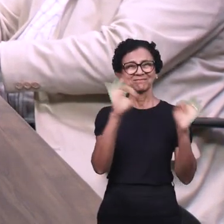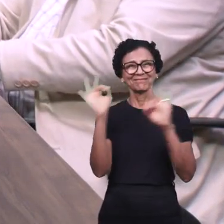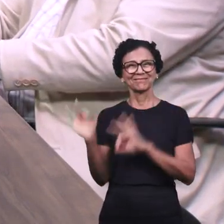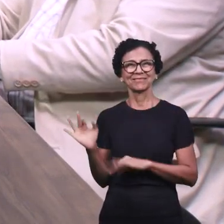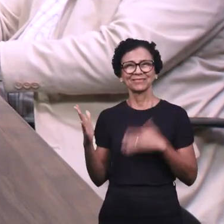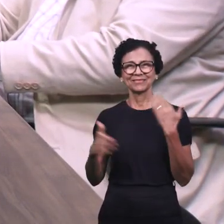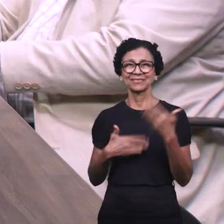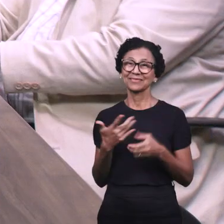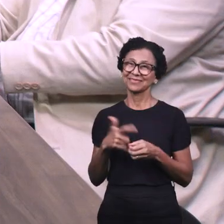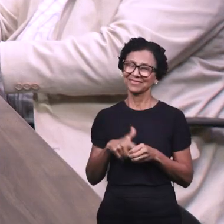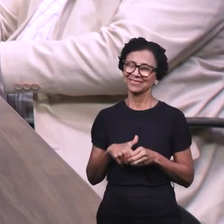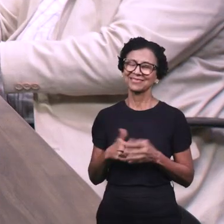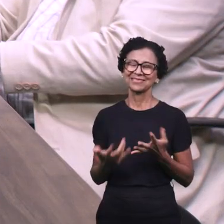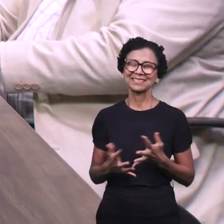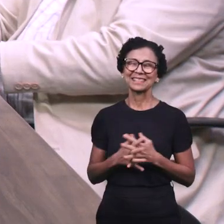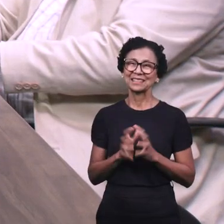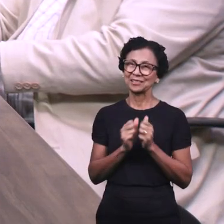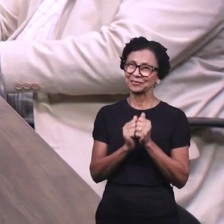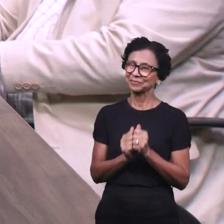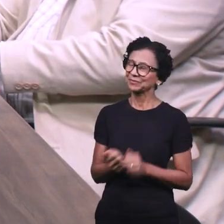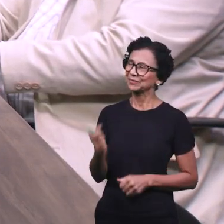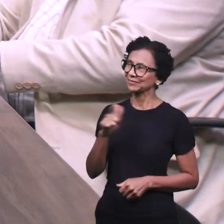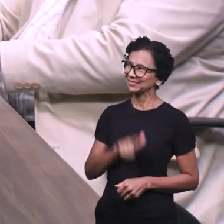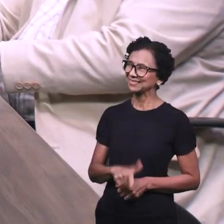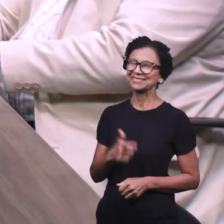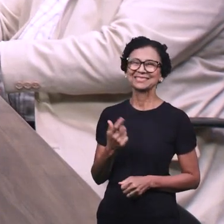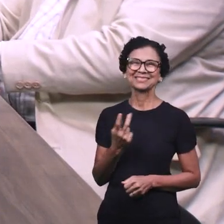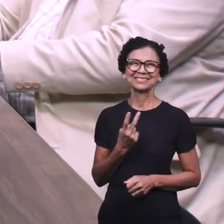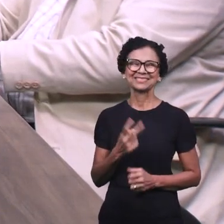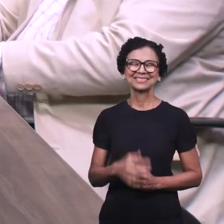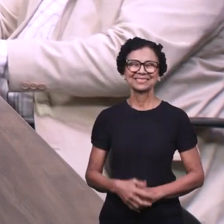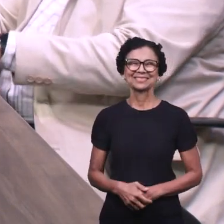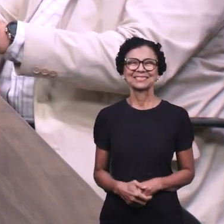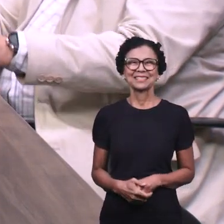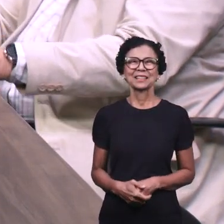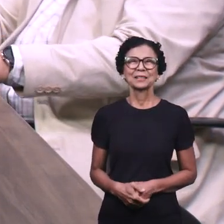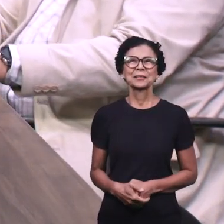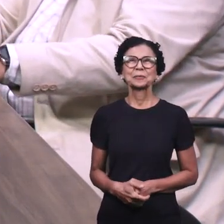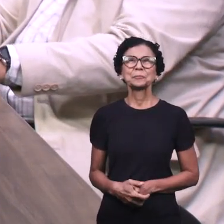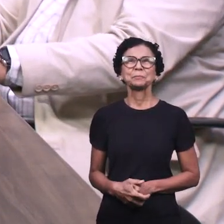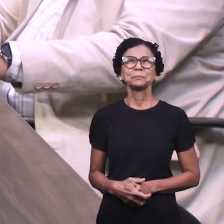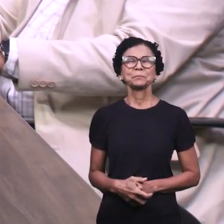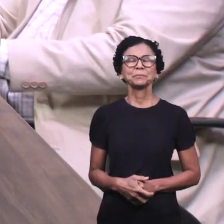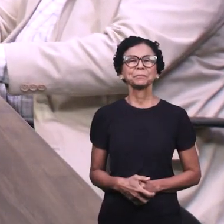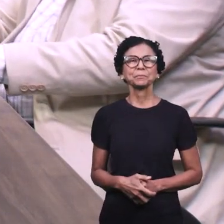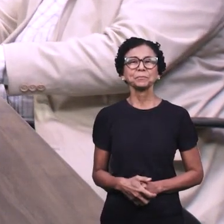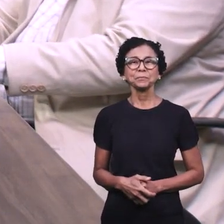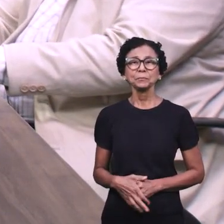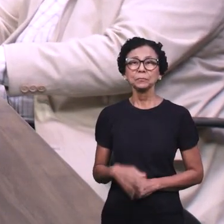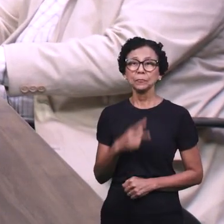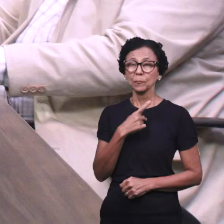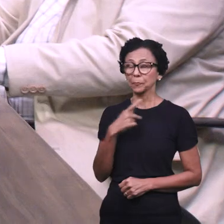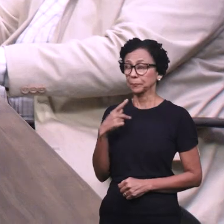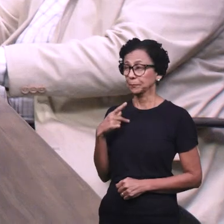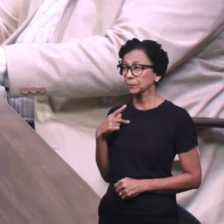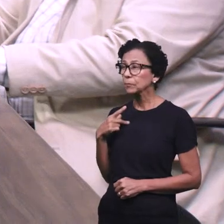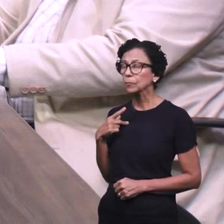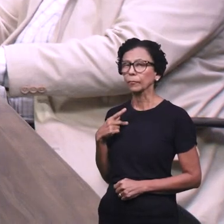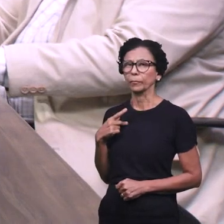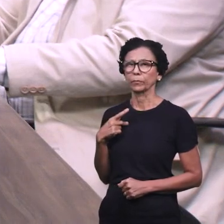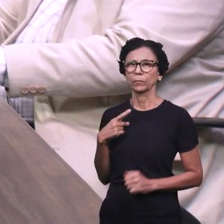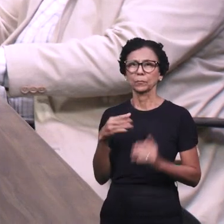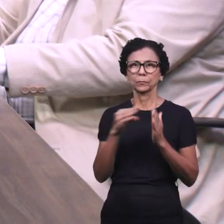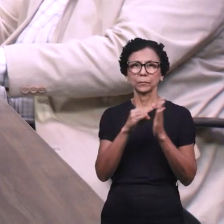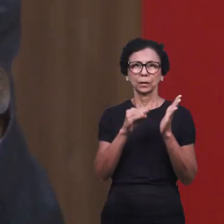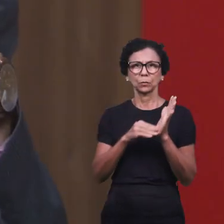aqui novamente, né? Amém, estamos juntos de novo. Juntos. Maravilha. Bem, o Pastor Tiago, no último